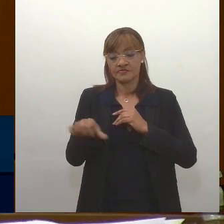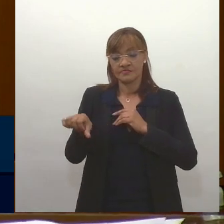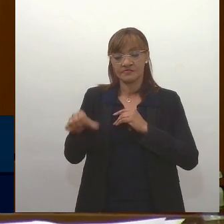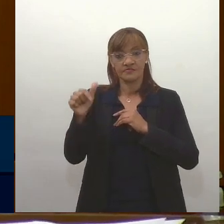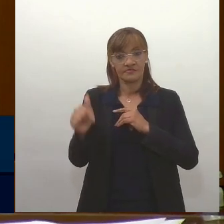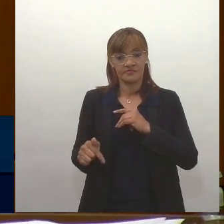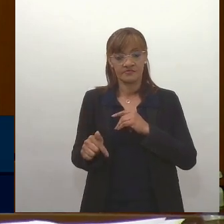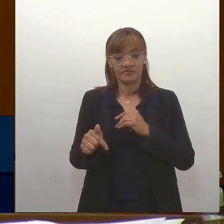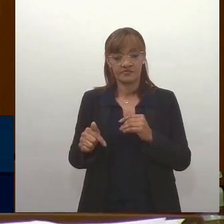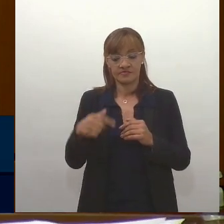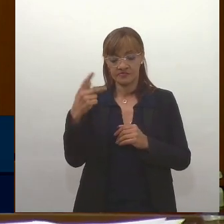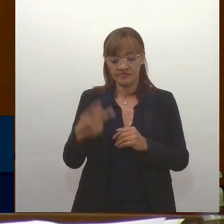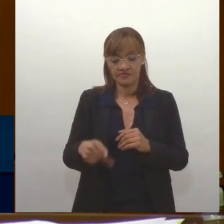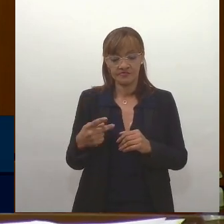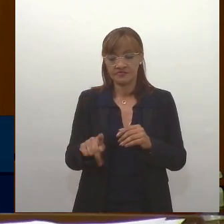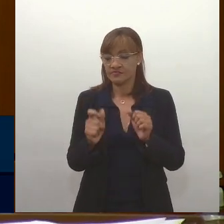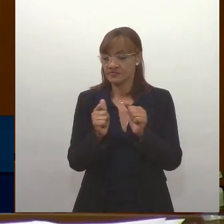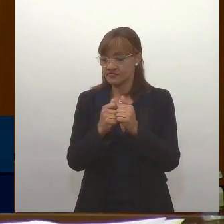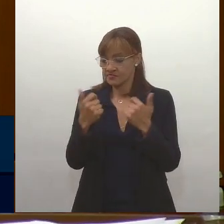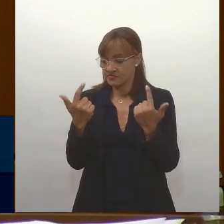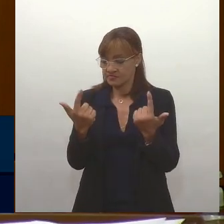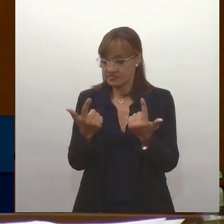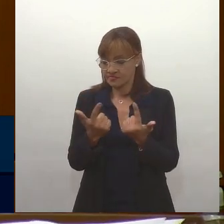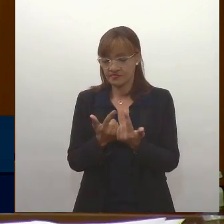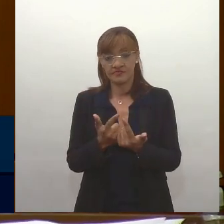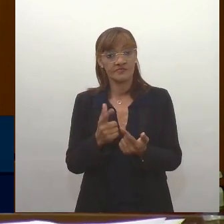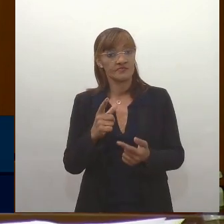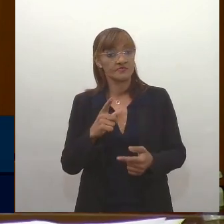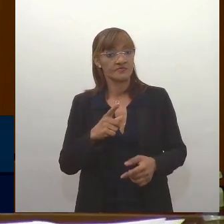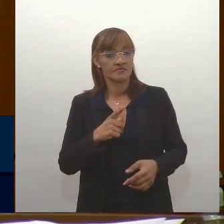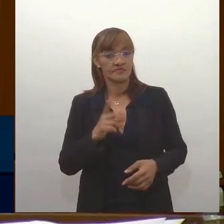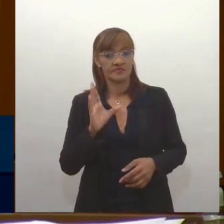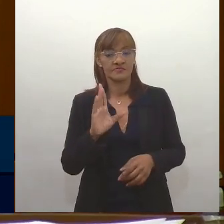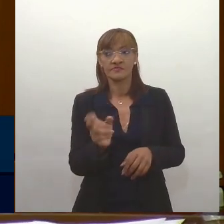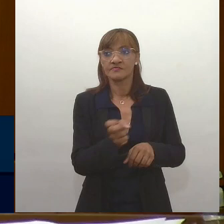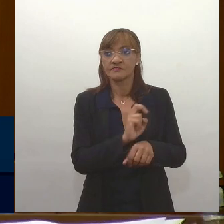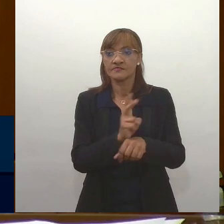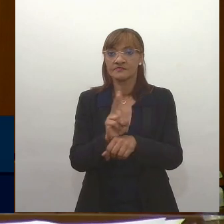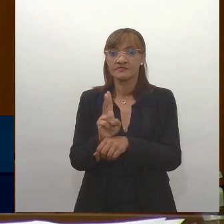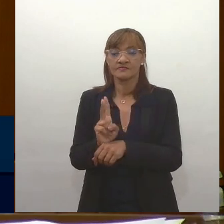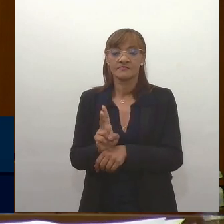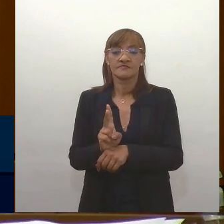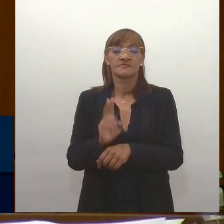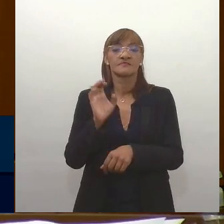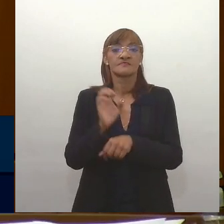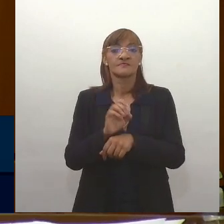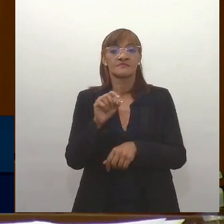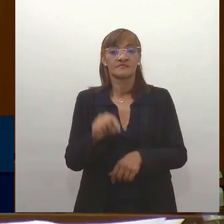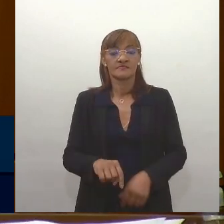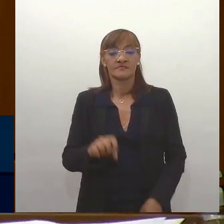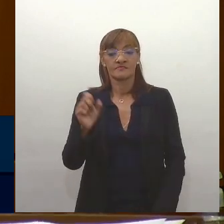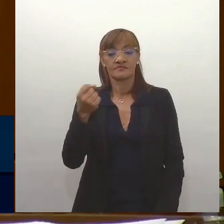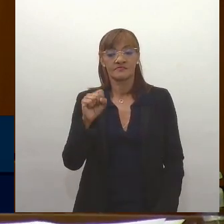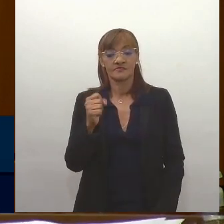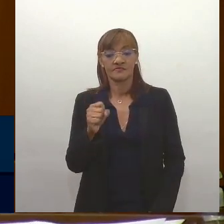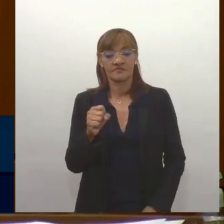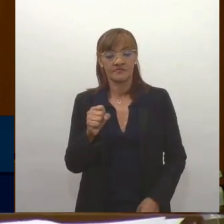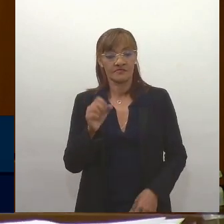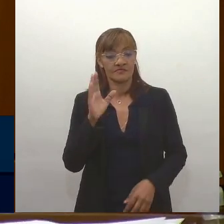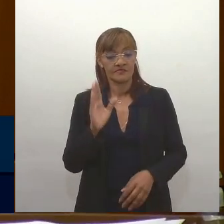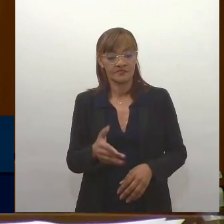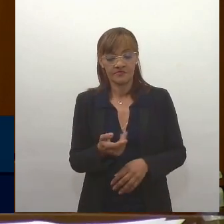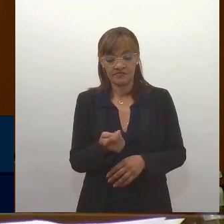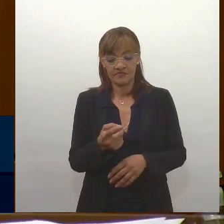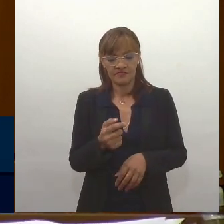casa e instituiu o Marco fiscal Estadual tornando Sergipe um dos poucos estados a ter uma legislação